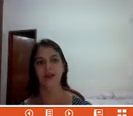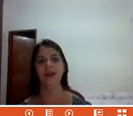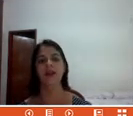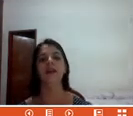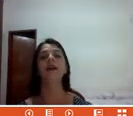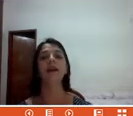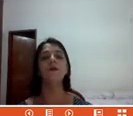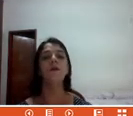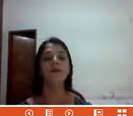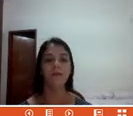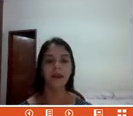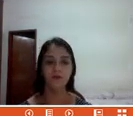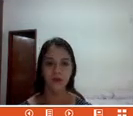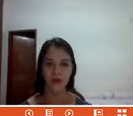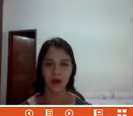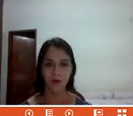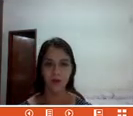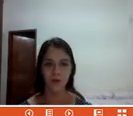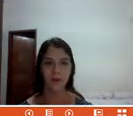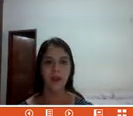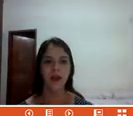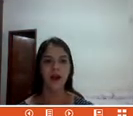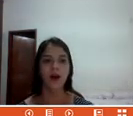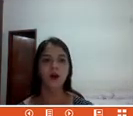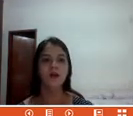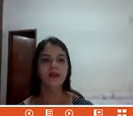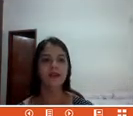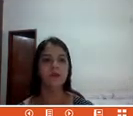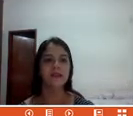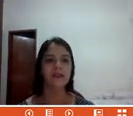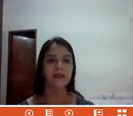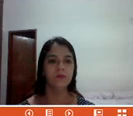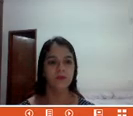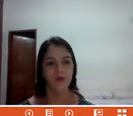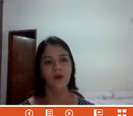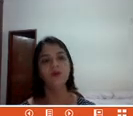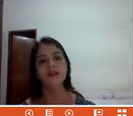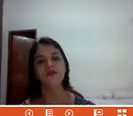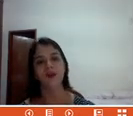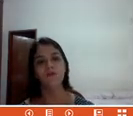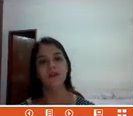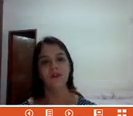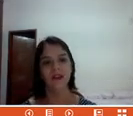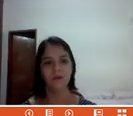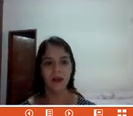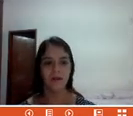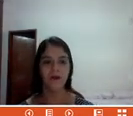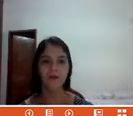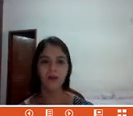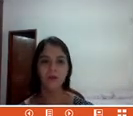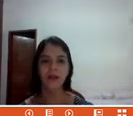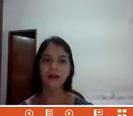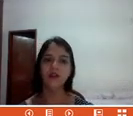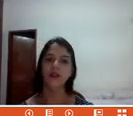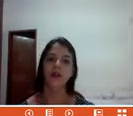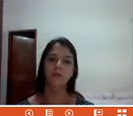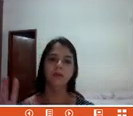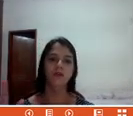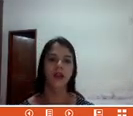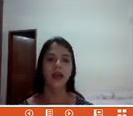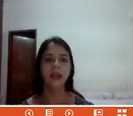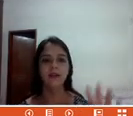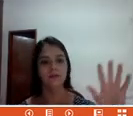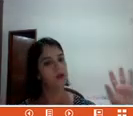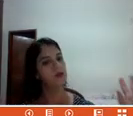datilologia, né? É o alfabeto manual. Outra expressão ou outras formas feitas pela mão predominante,